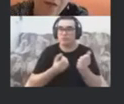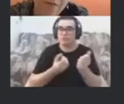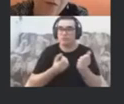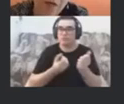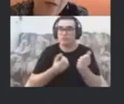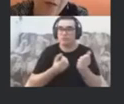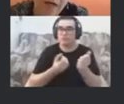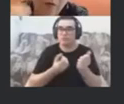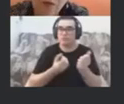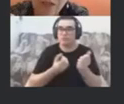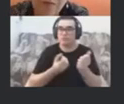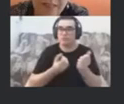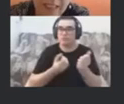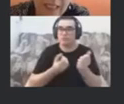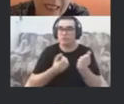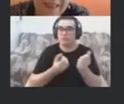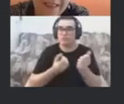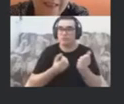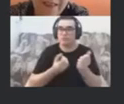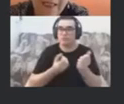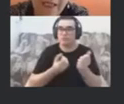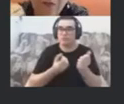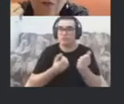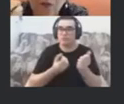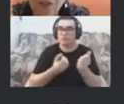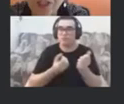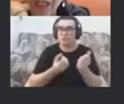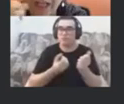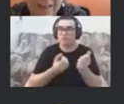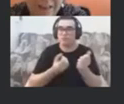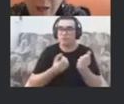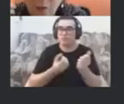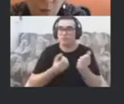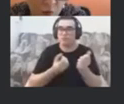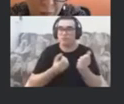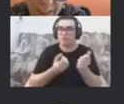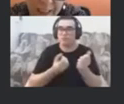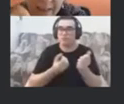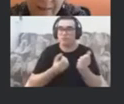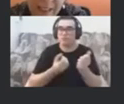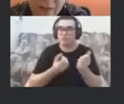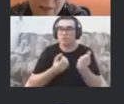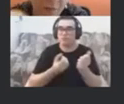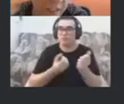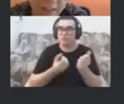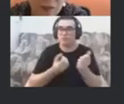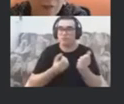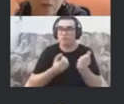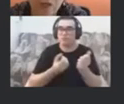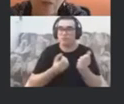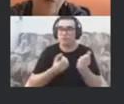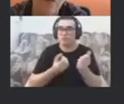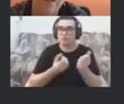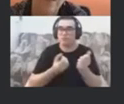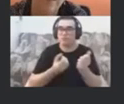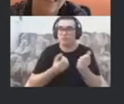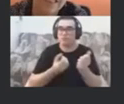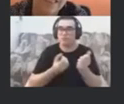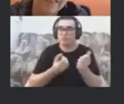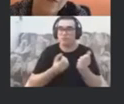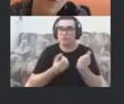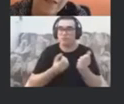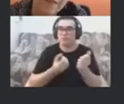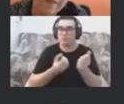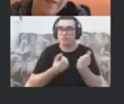nós desenvolvemos para conseguir fazer análise desses elementos em quantidades muito pequenas em diferentes tipos de